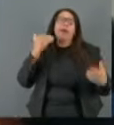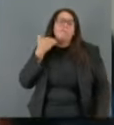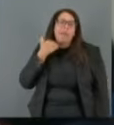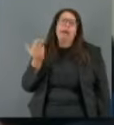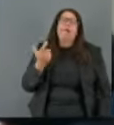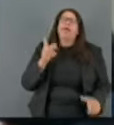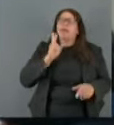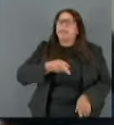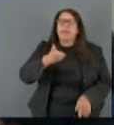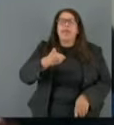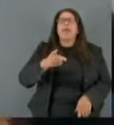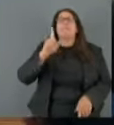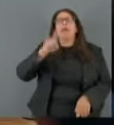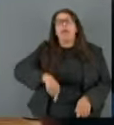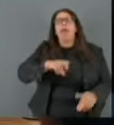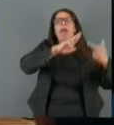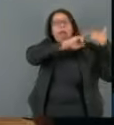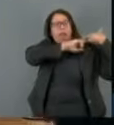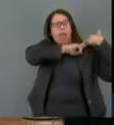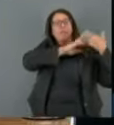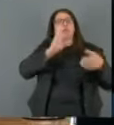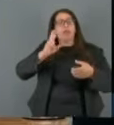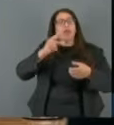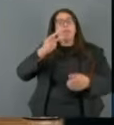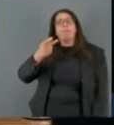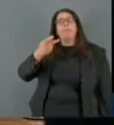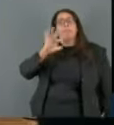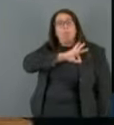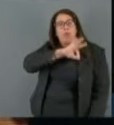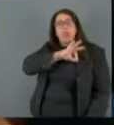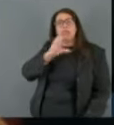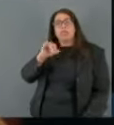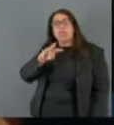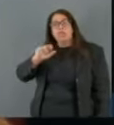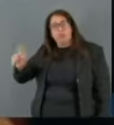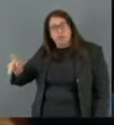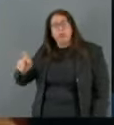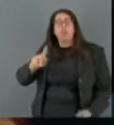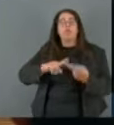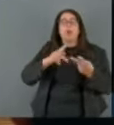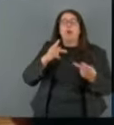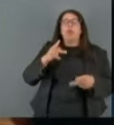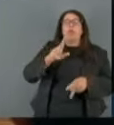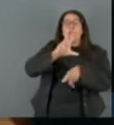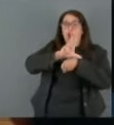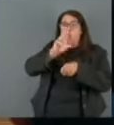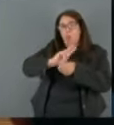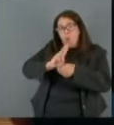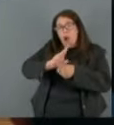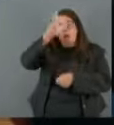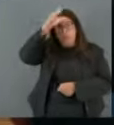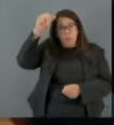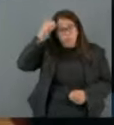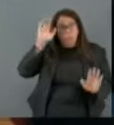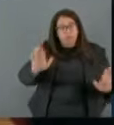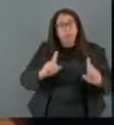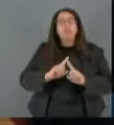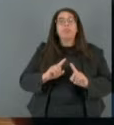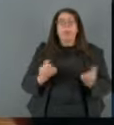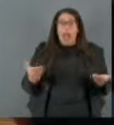foi das autoridades locais. Polícia Civil, Polícia Militar, em certa medida as guardas municipais. Agora, nós